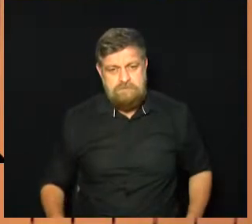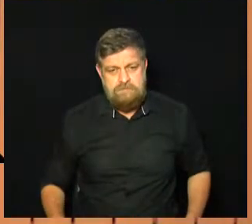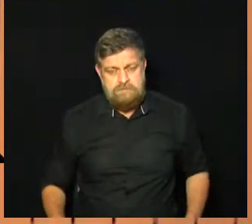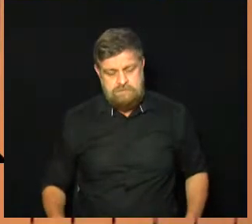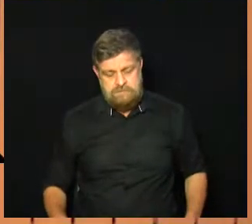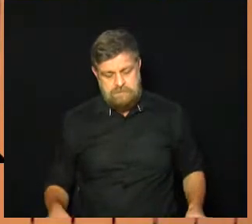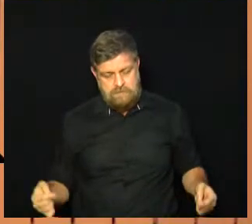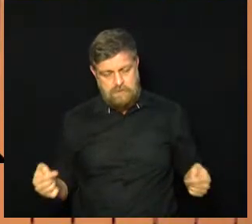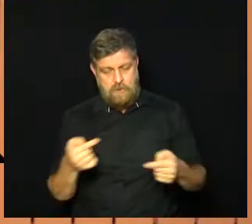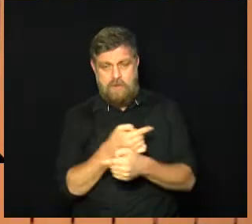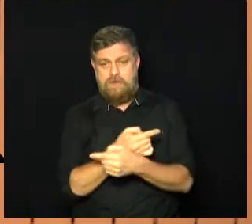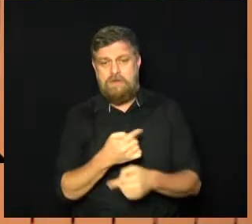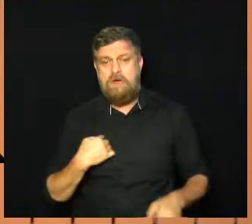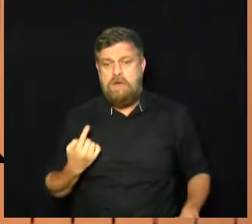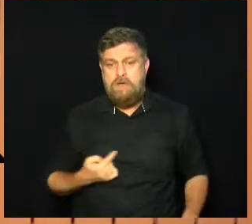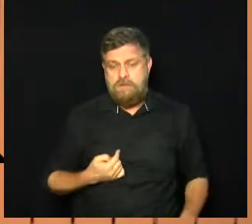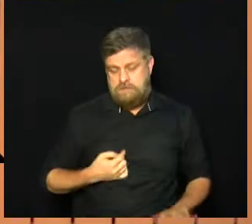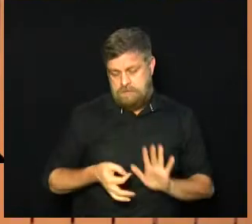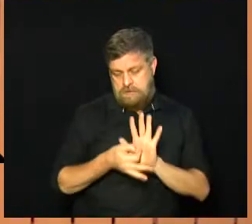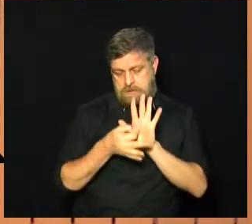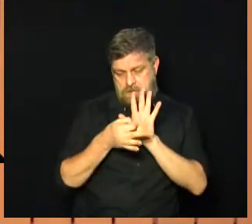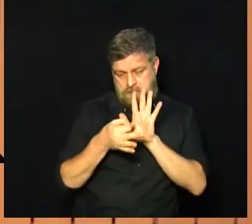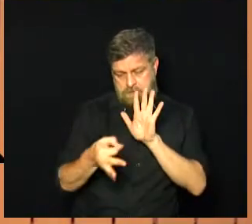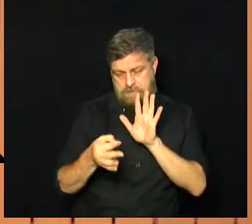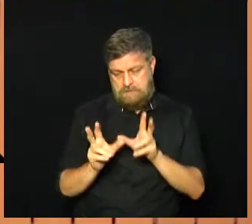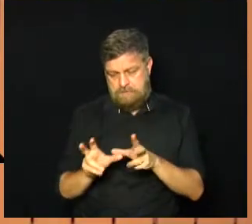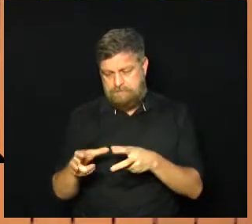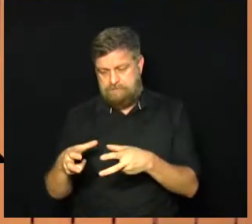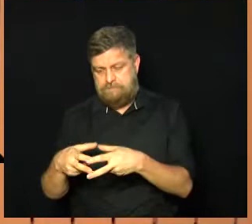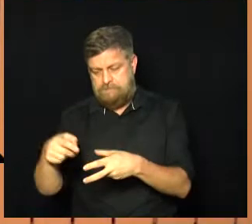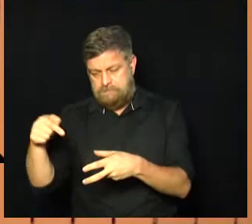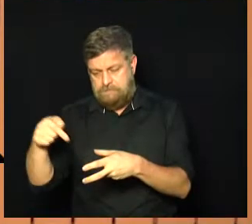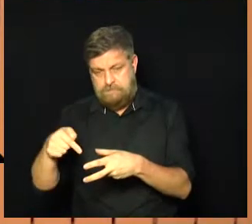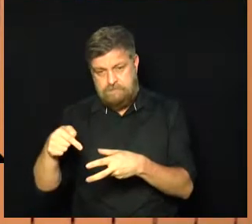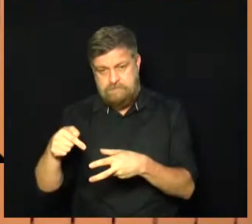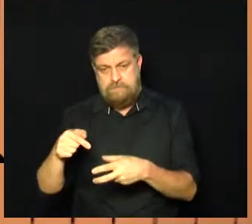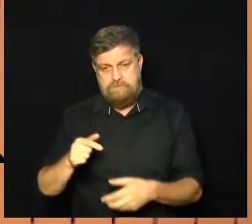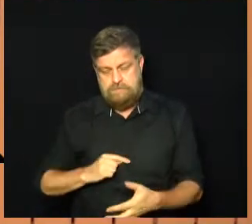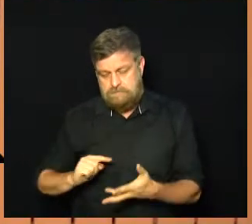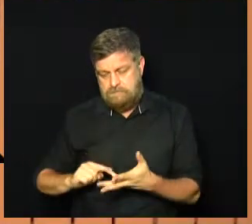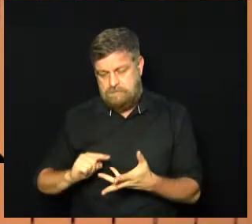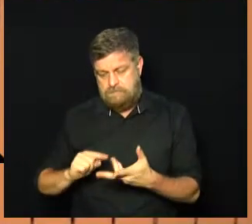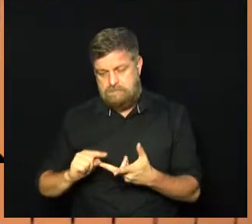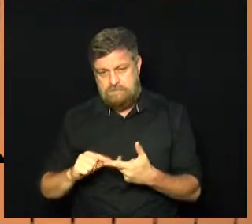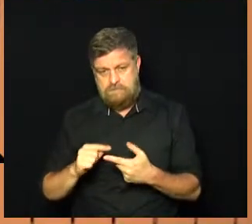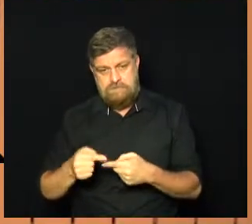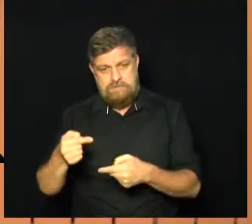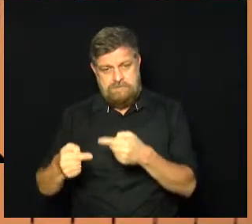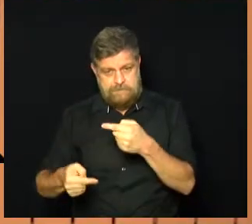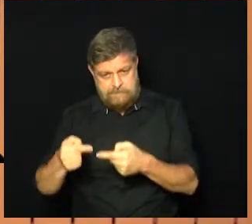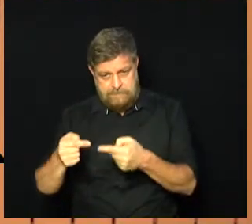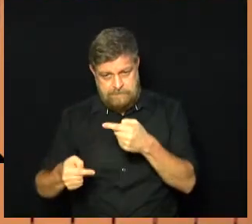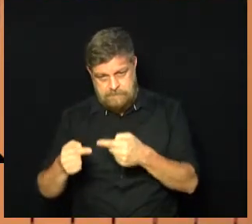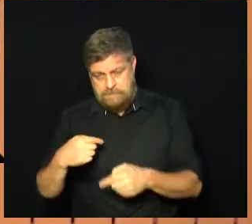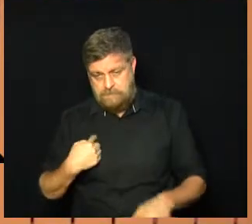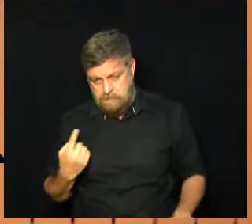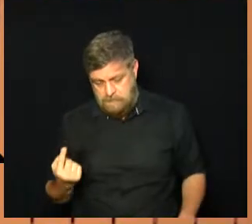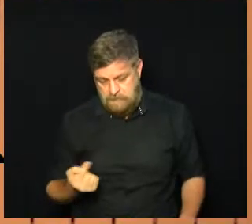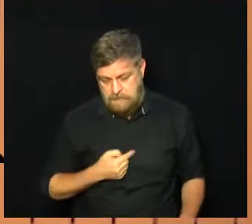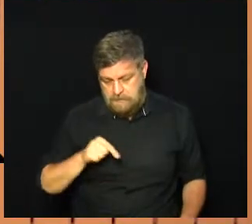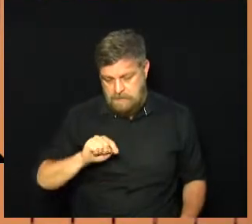gente sugeriu, né, nessa subcomissão alguns debates, né, que a gente passou por